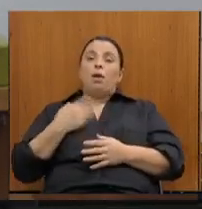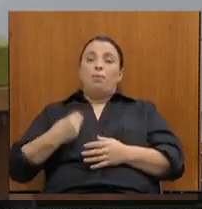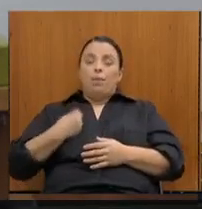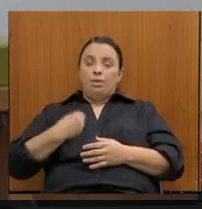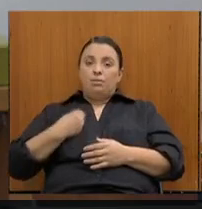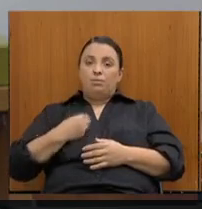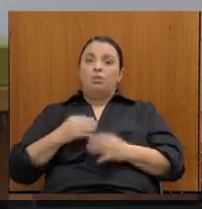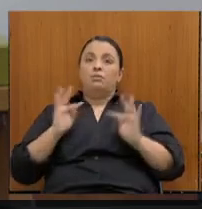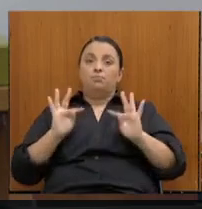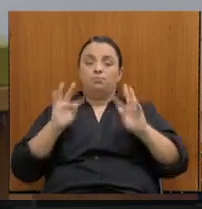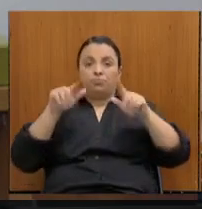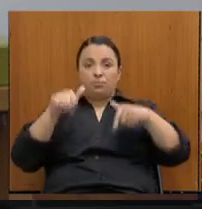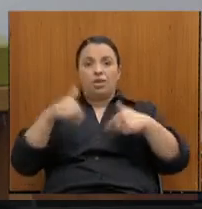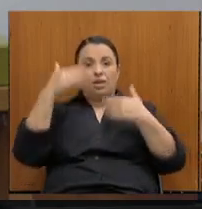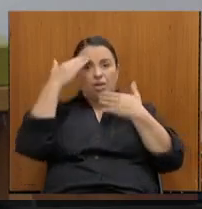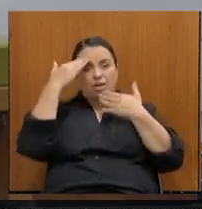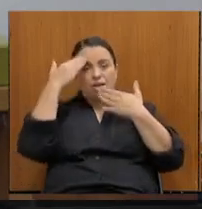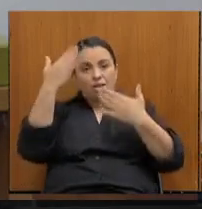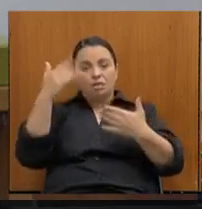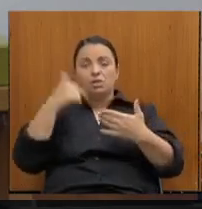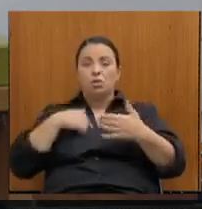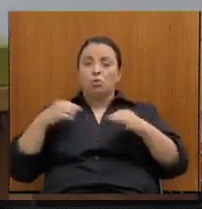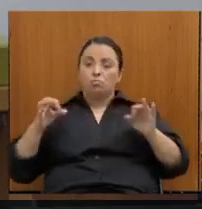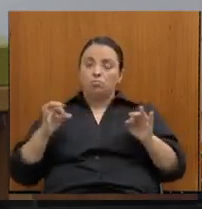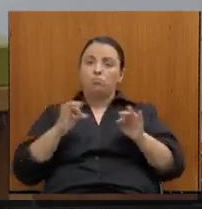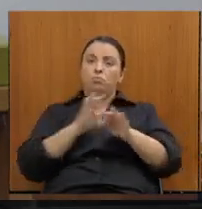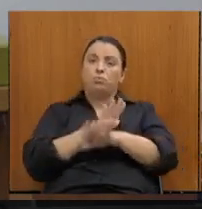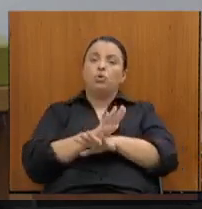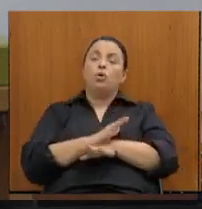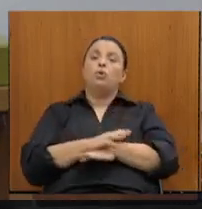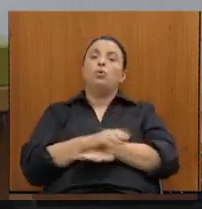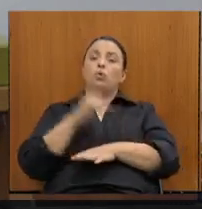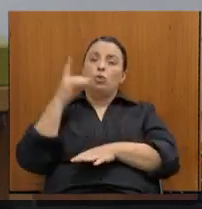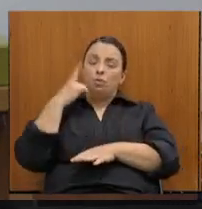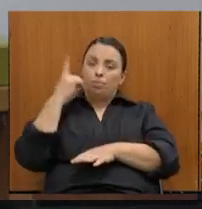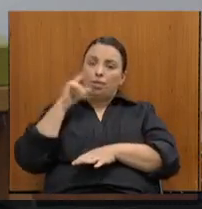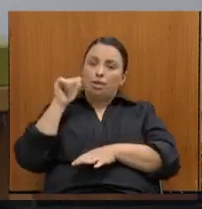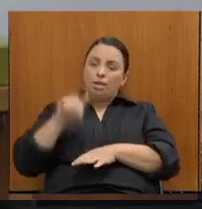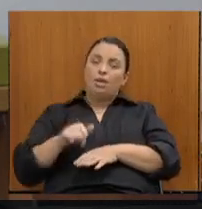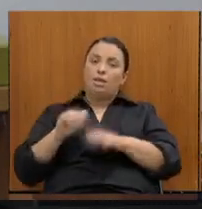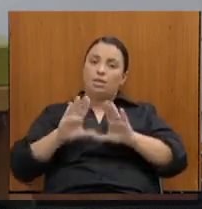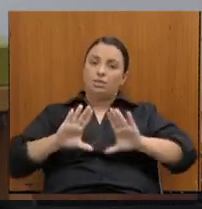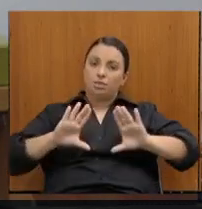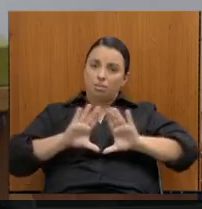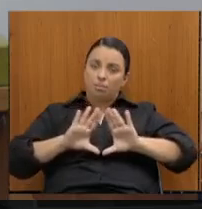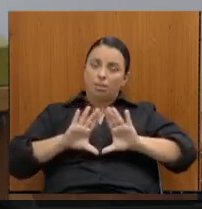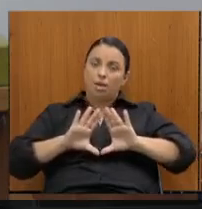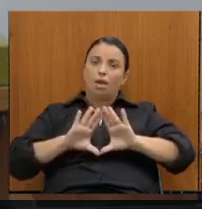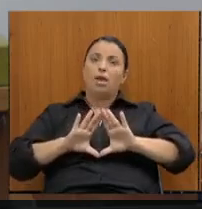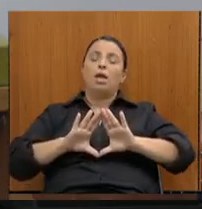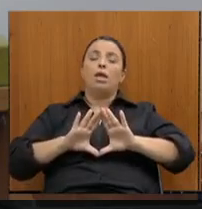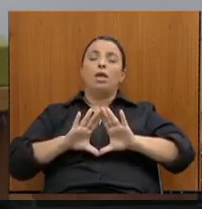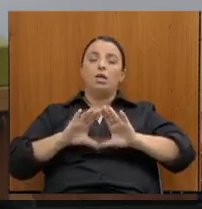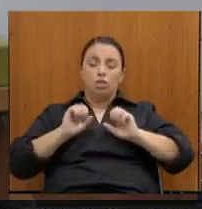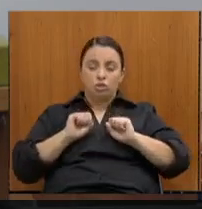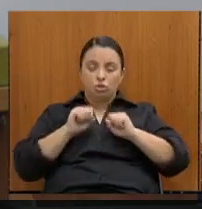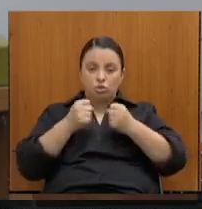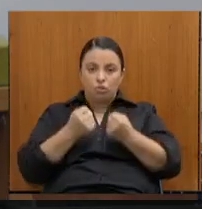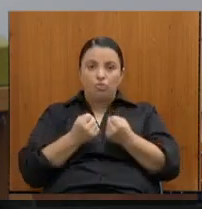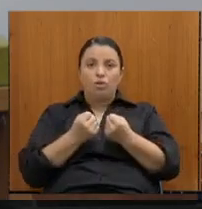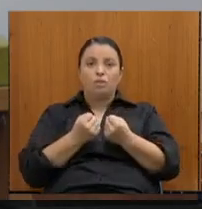participação agradecendo e colocando à disposição dos deputados da Assembleia um esforço como Mineiro